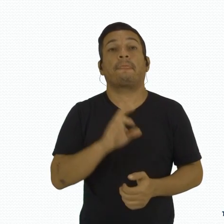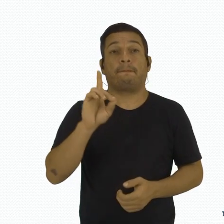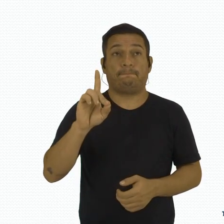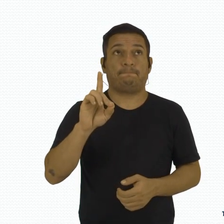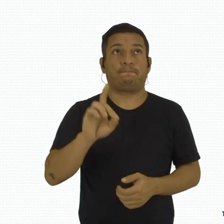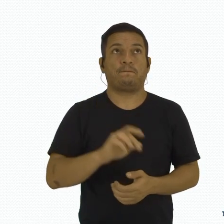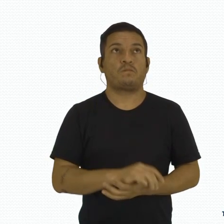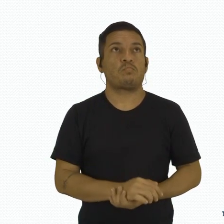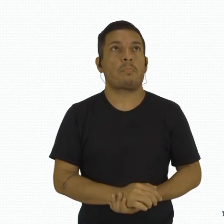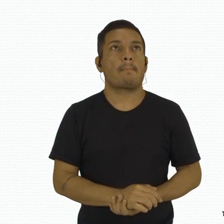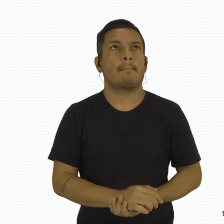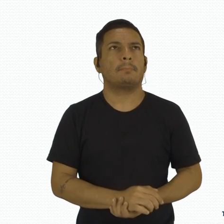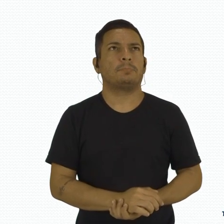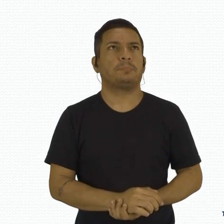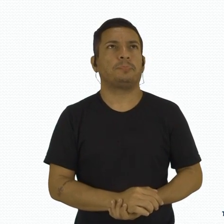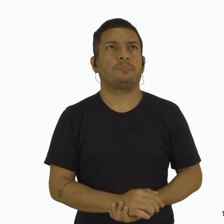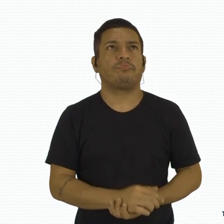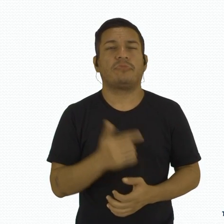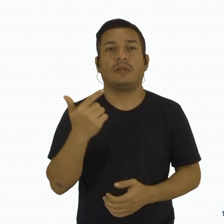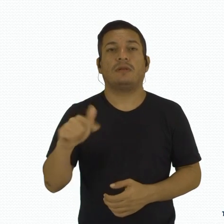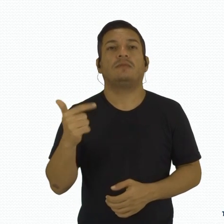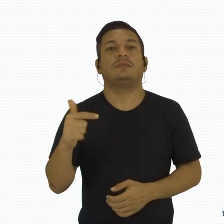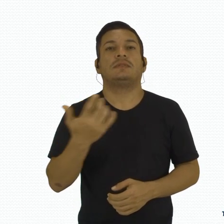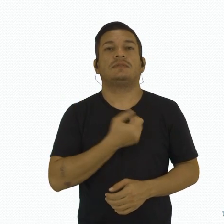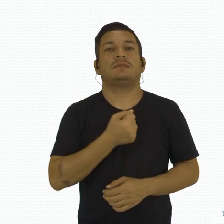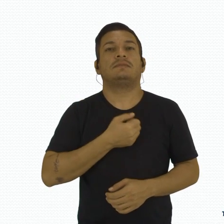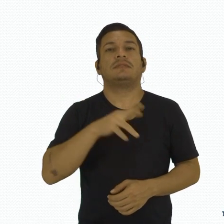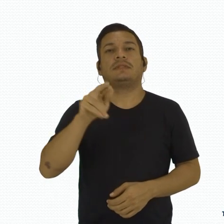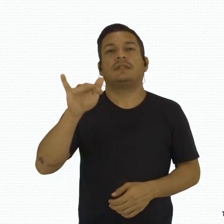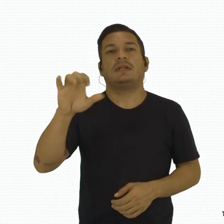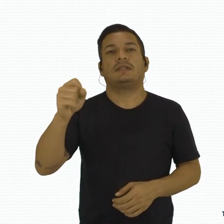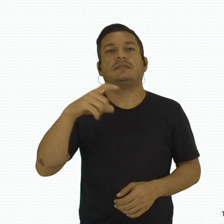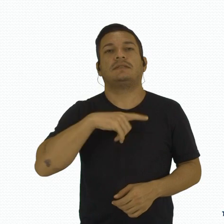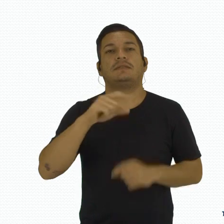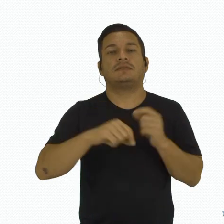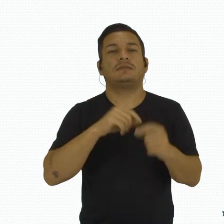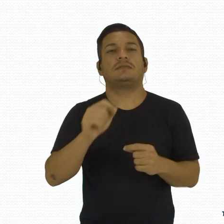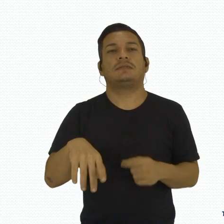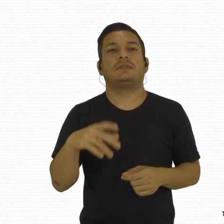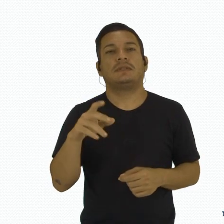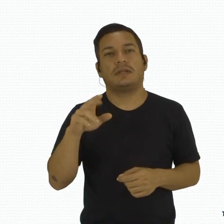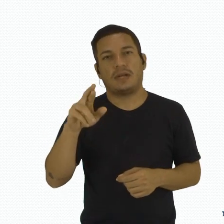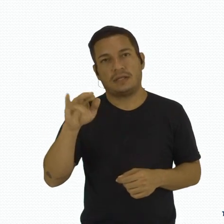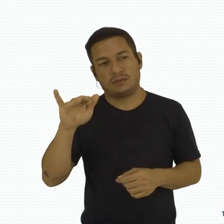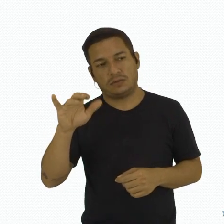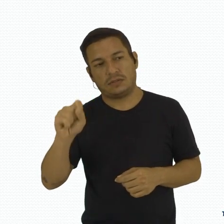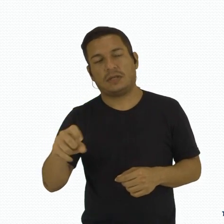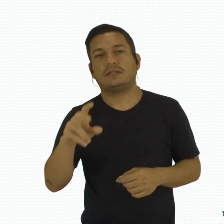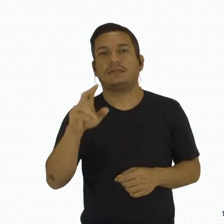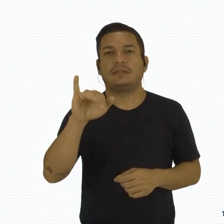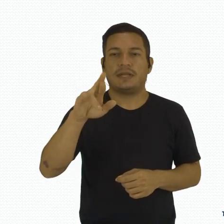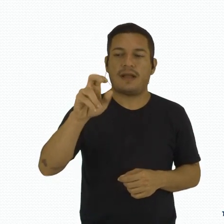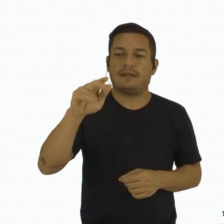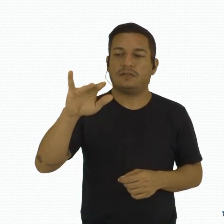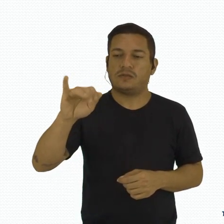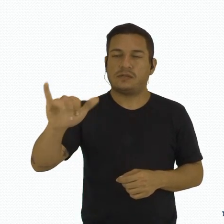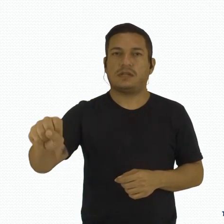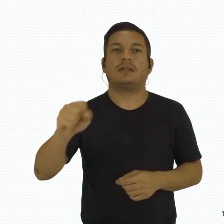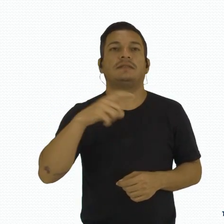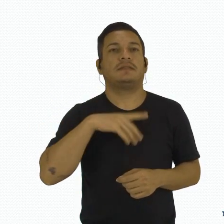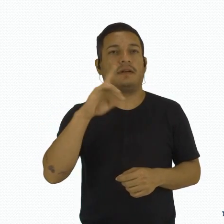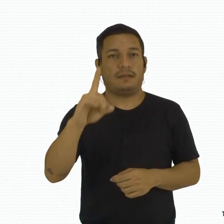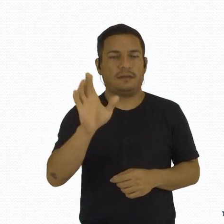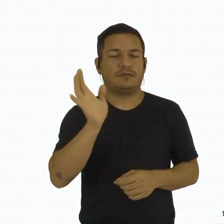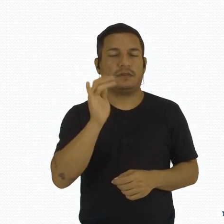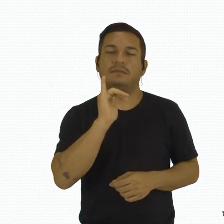antes. Item D. Não existem números reais que sejam simultaneamente racionais e irracionais. A afirmação D, né, eu já